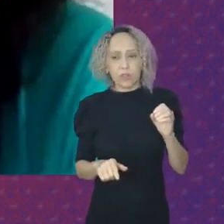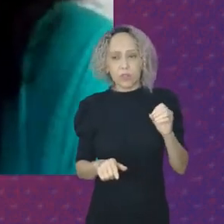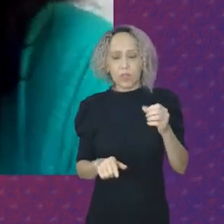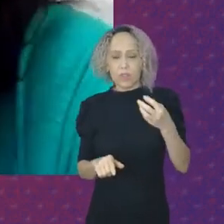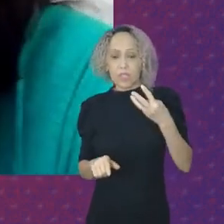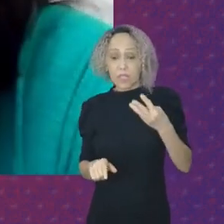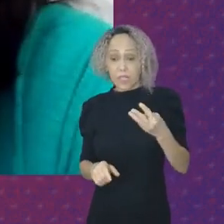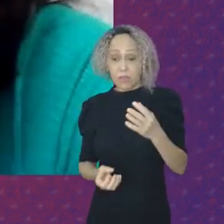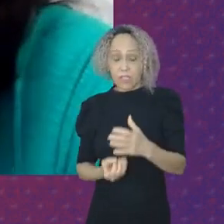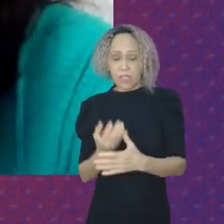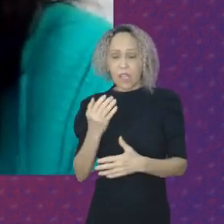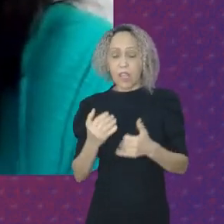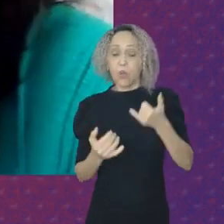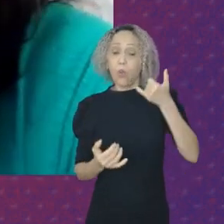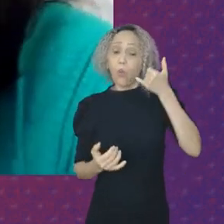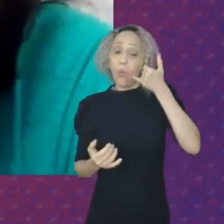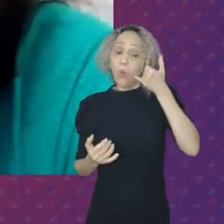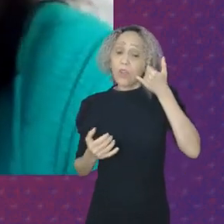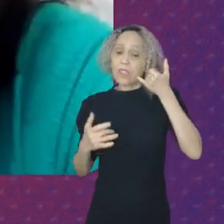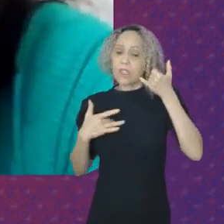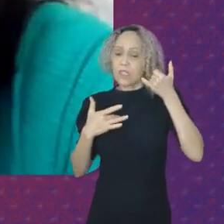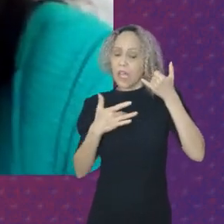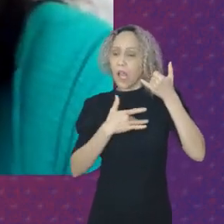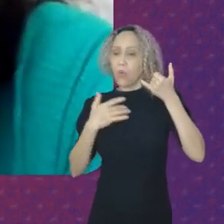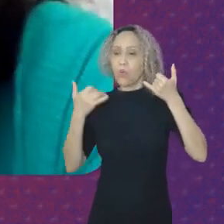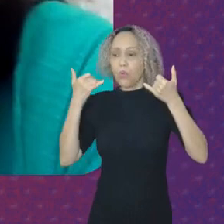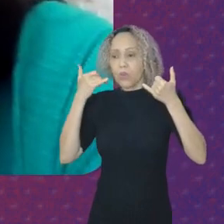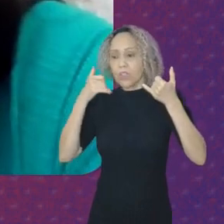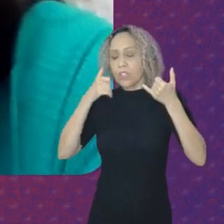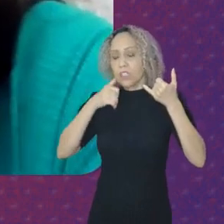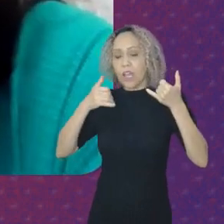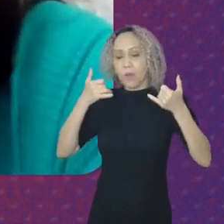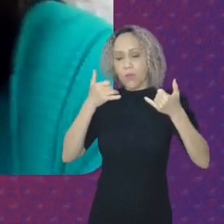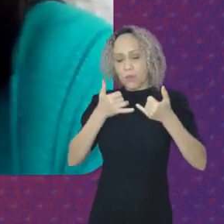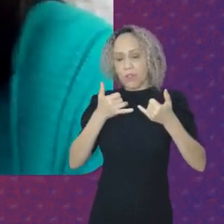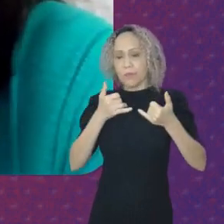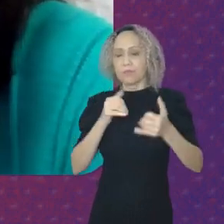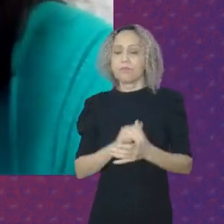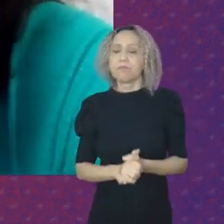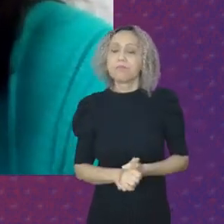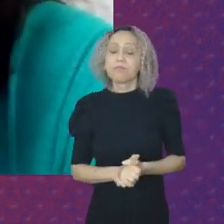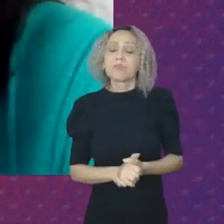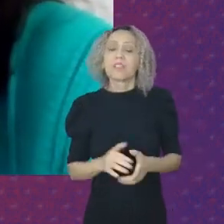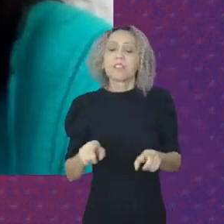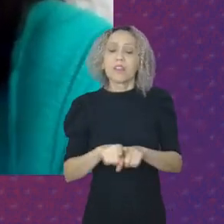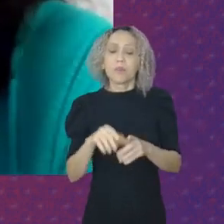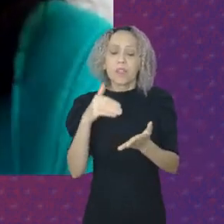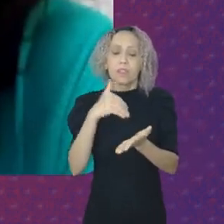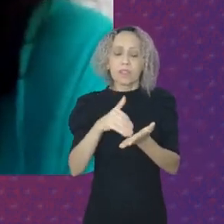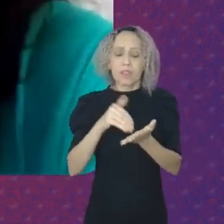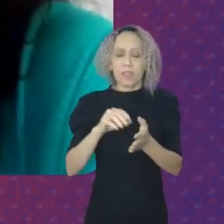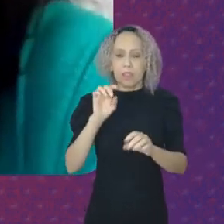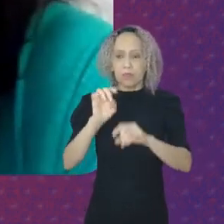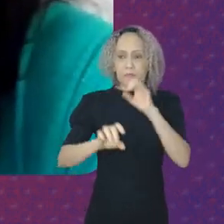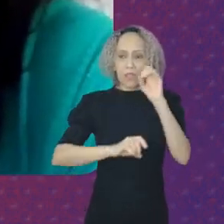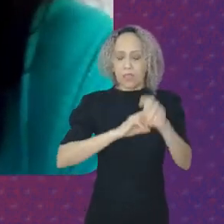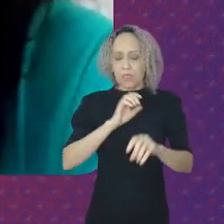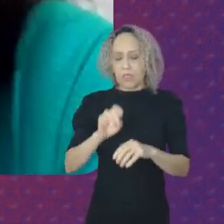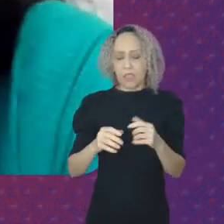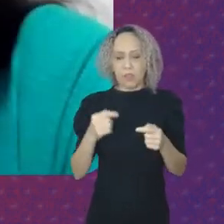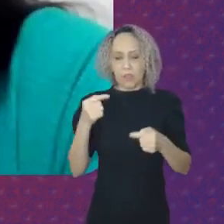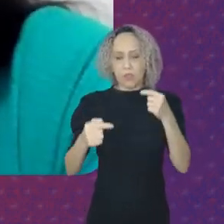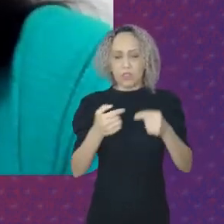um projeto que contava com a parceria entre o Ministério da Saúde e a Secretaria Especial de Política para as Mulheres, com esse objetivo